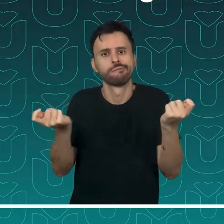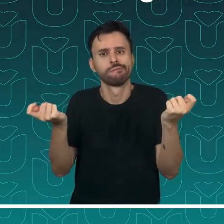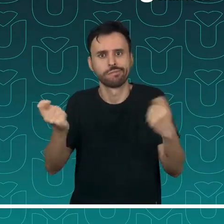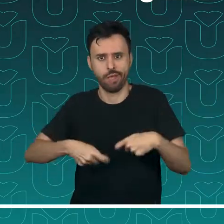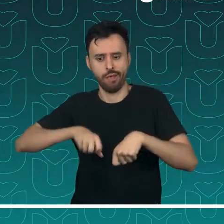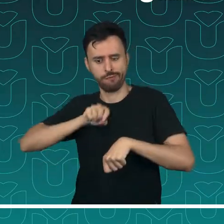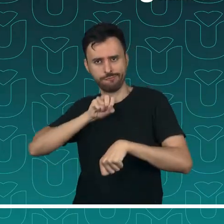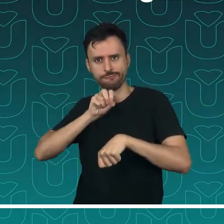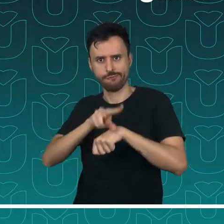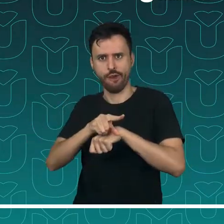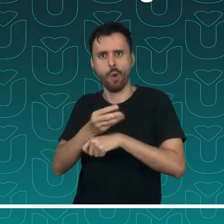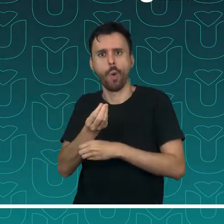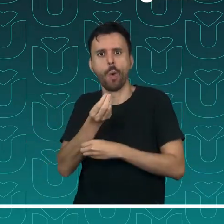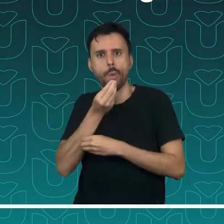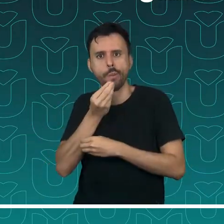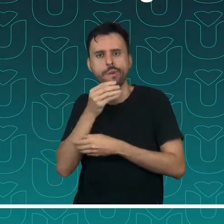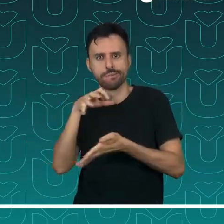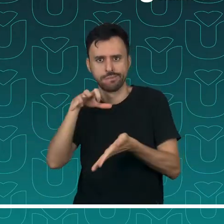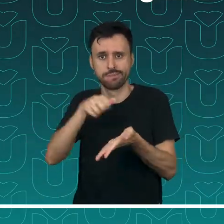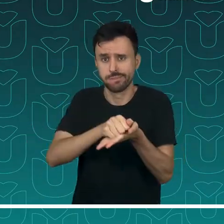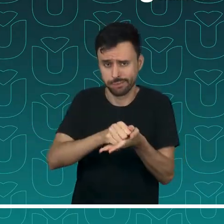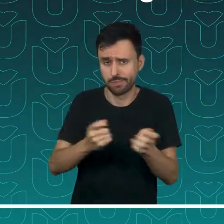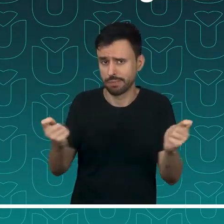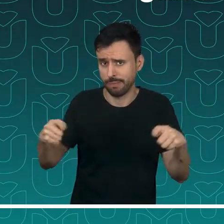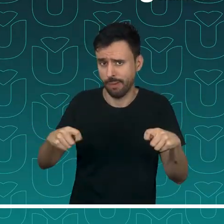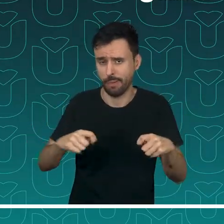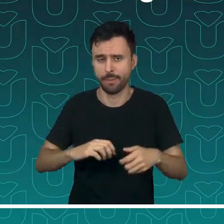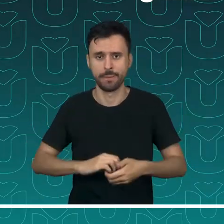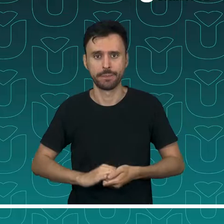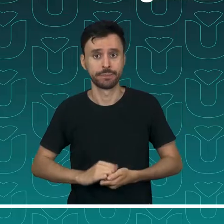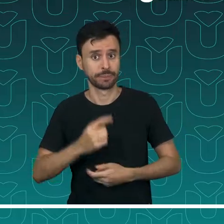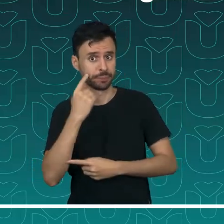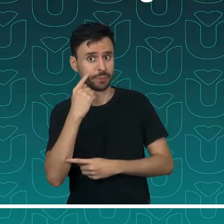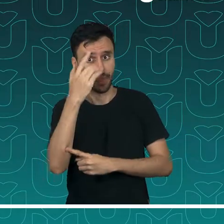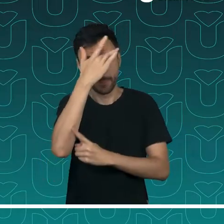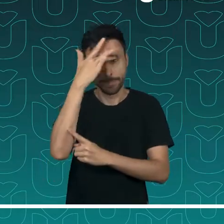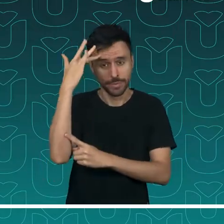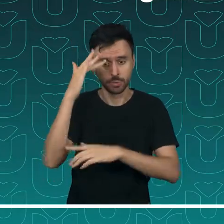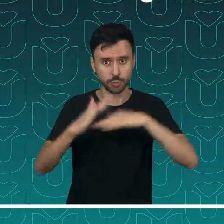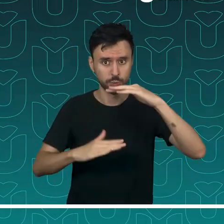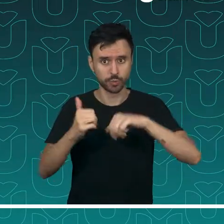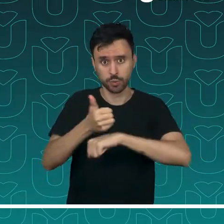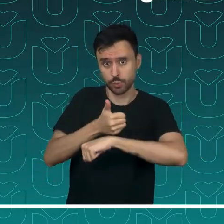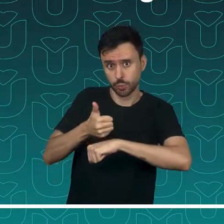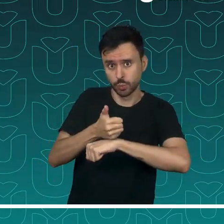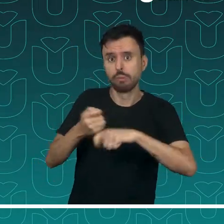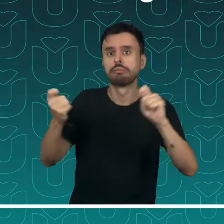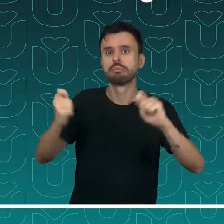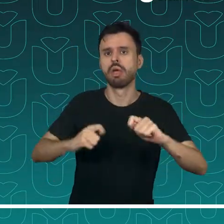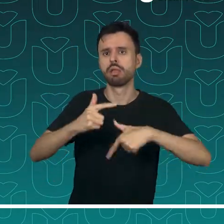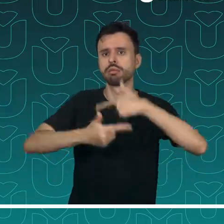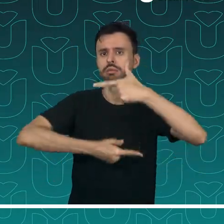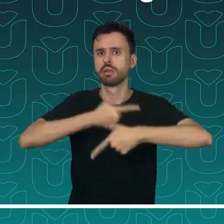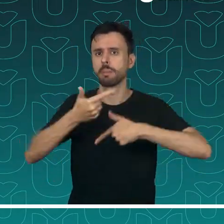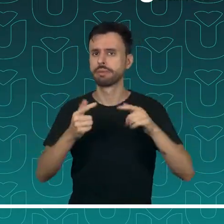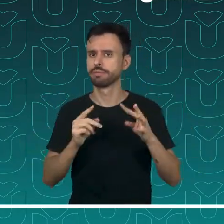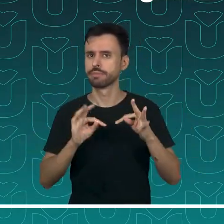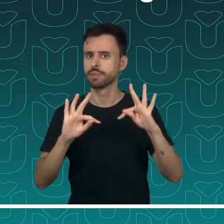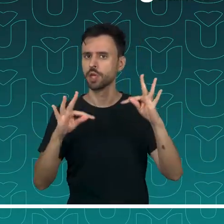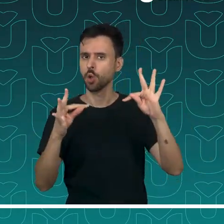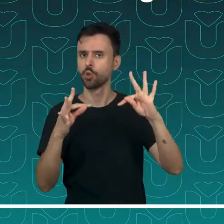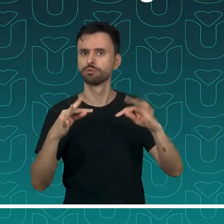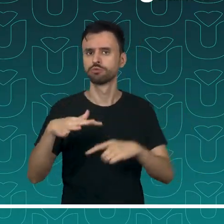todas as condições de concorrer às principais vagas desta área. As pessoas que têm essa formação trabalham com